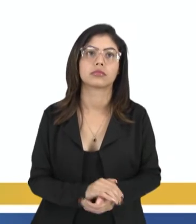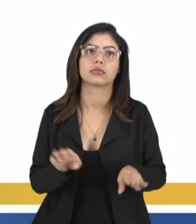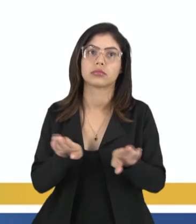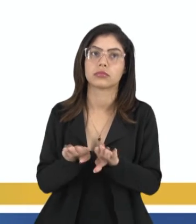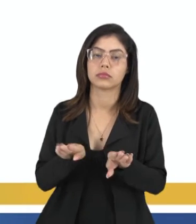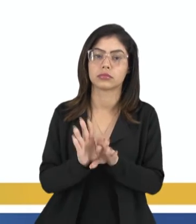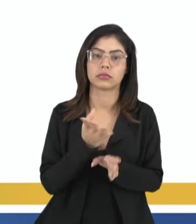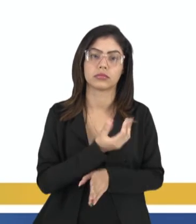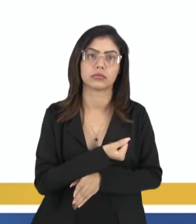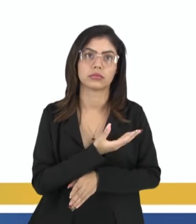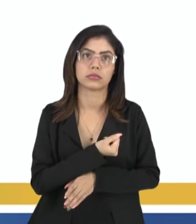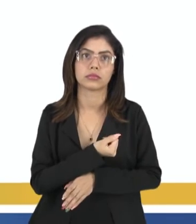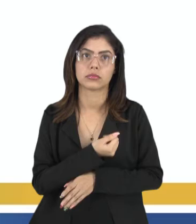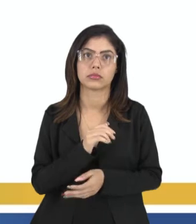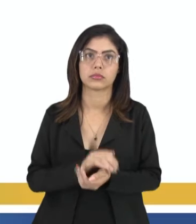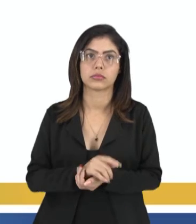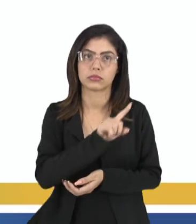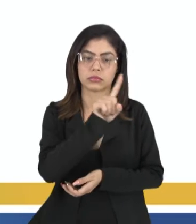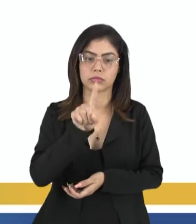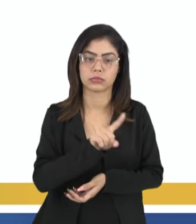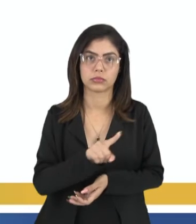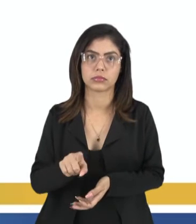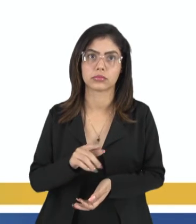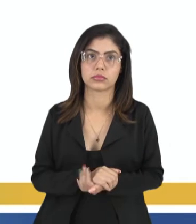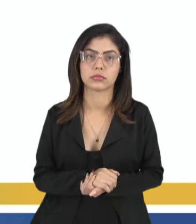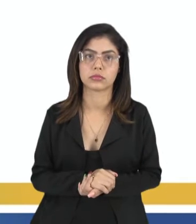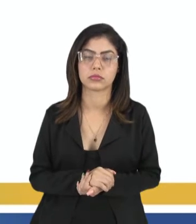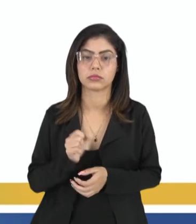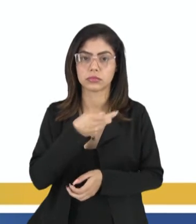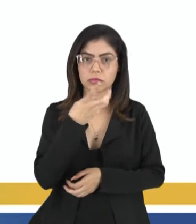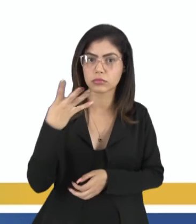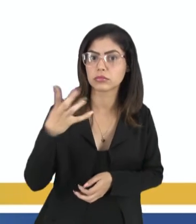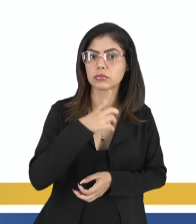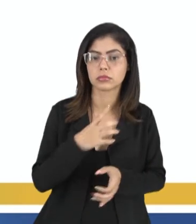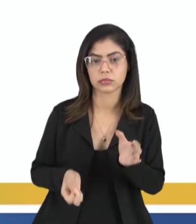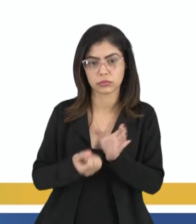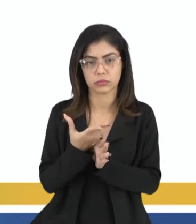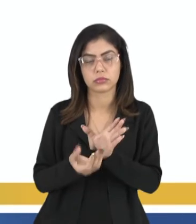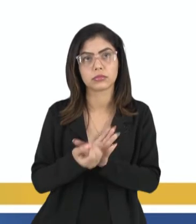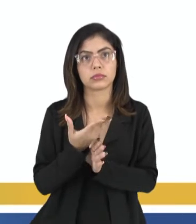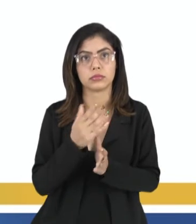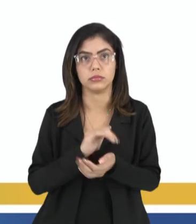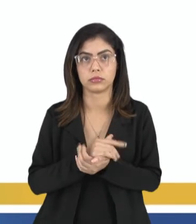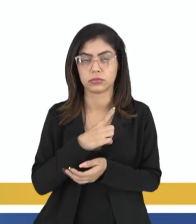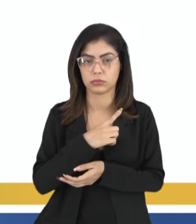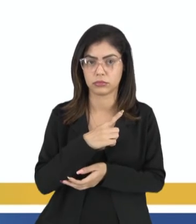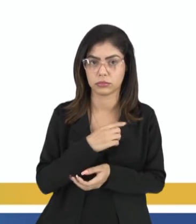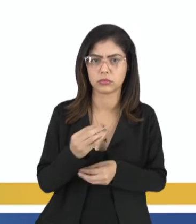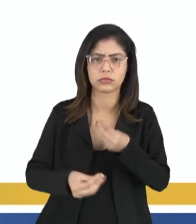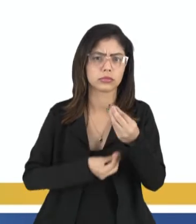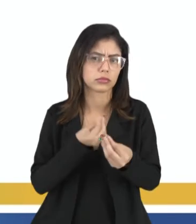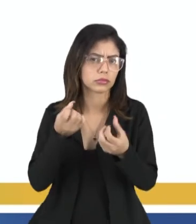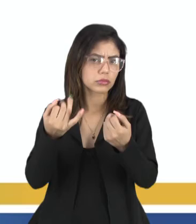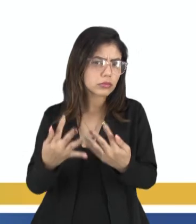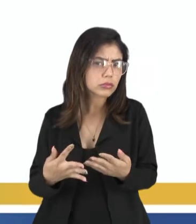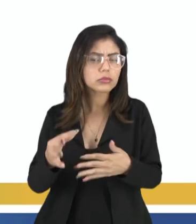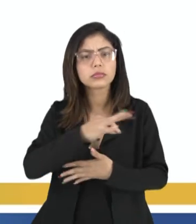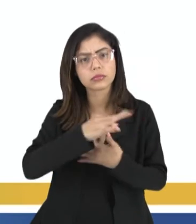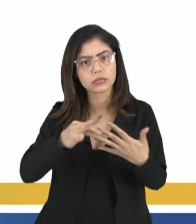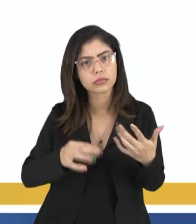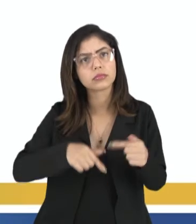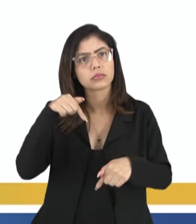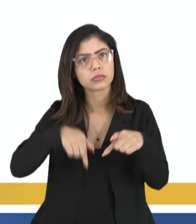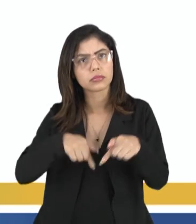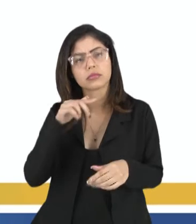número atômico, como a gente viu anteriormente, que é a quantidade de prótons. Como que a gente determina o número atômico de um elemento químico?